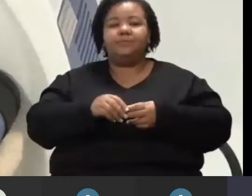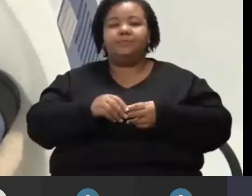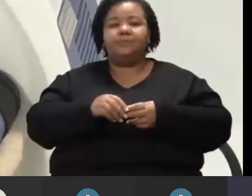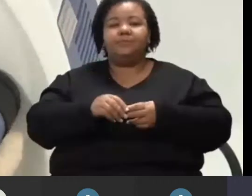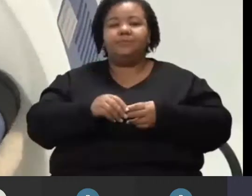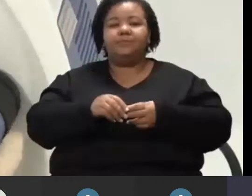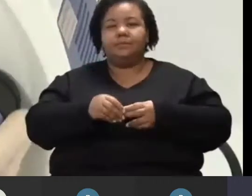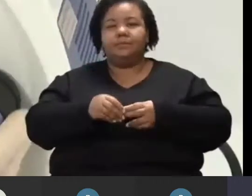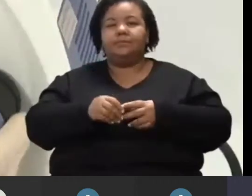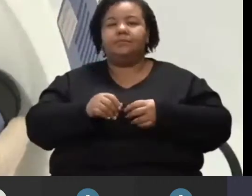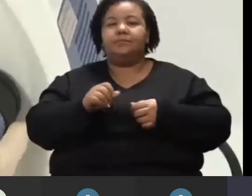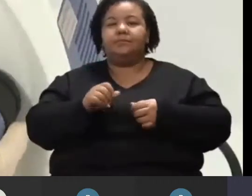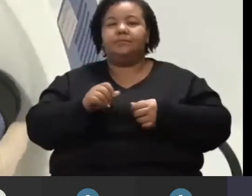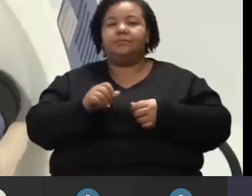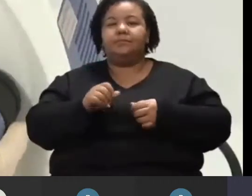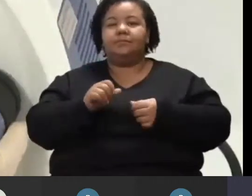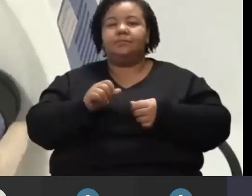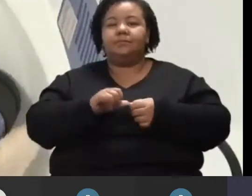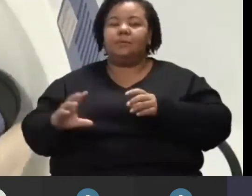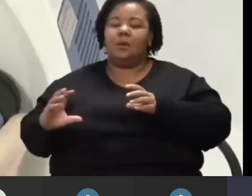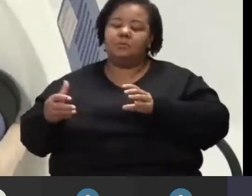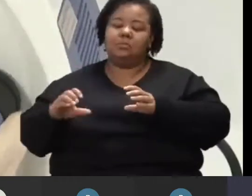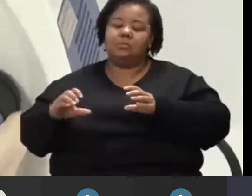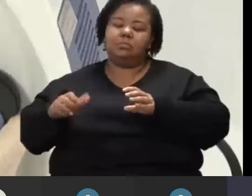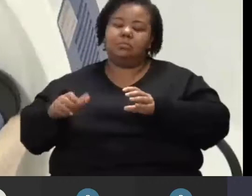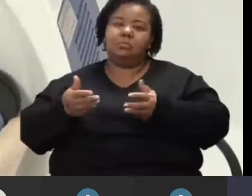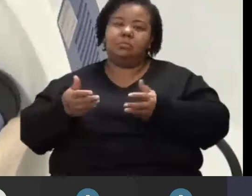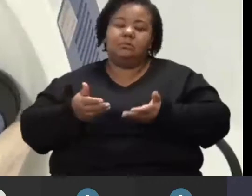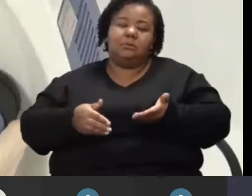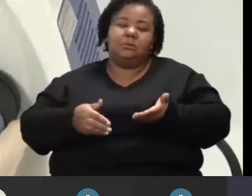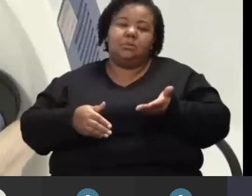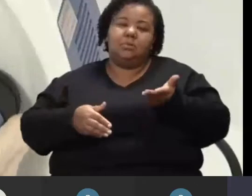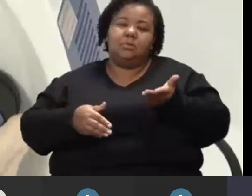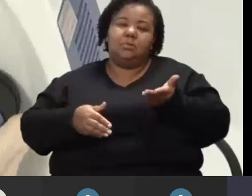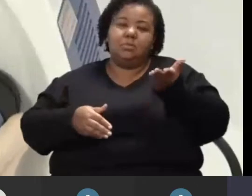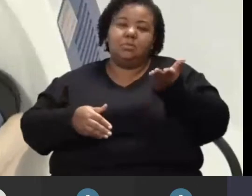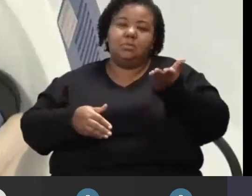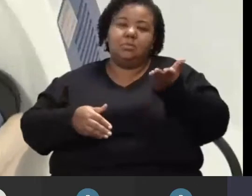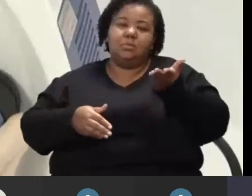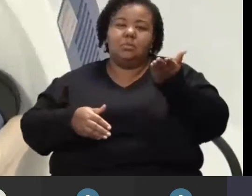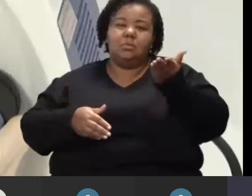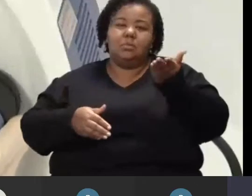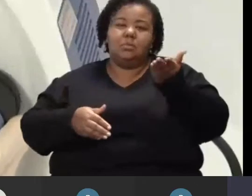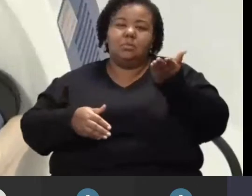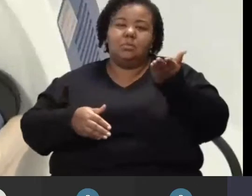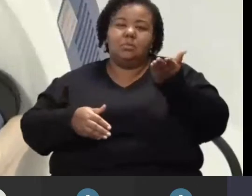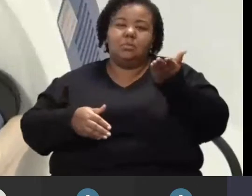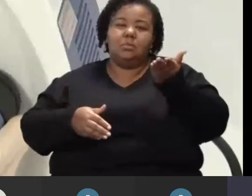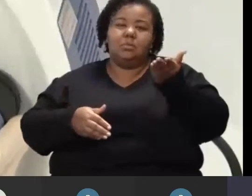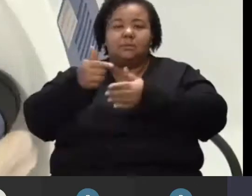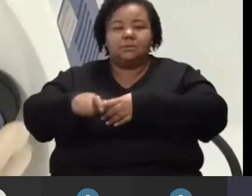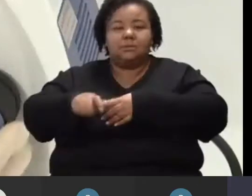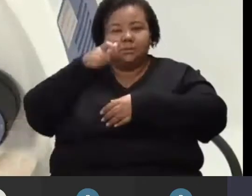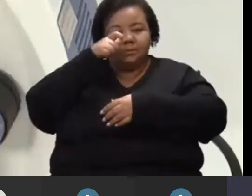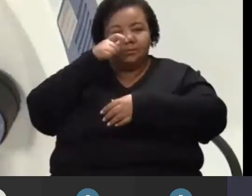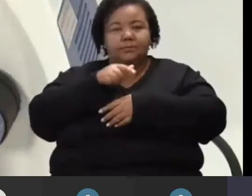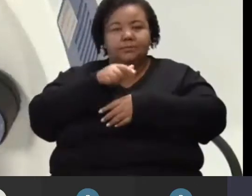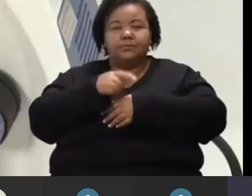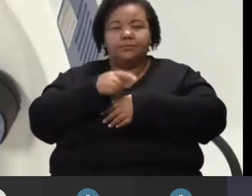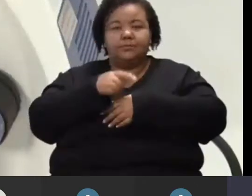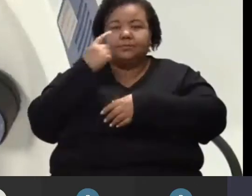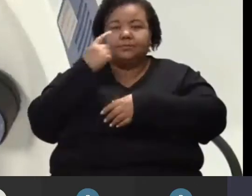E aí, então, você vai, com o auxílio do macrômetro, subir toda a sua mesa até que você consiga enxergar o seu objeto.